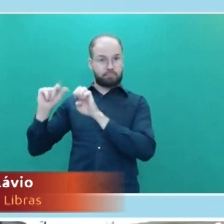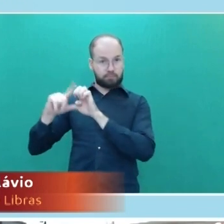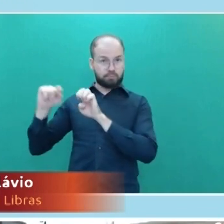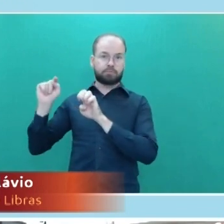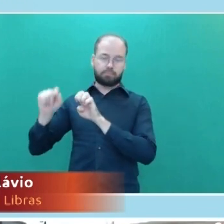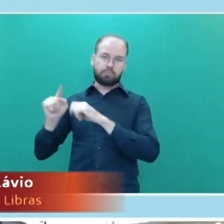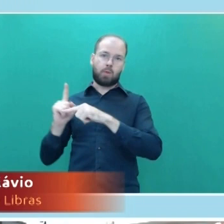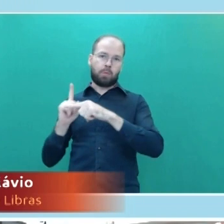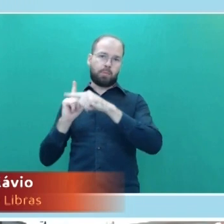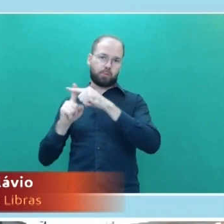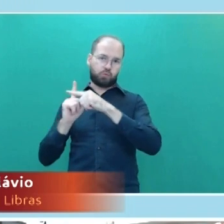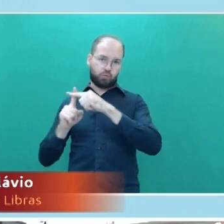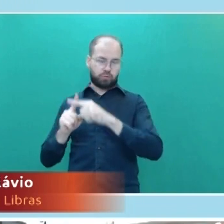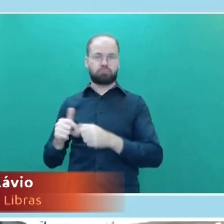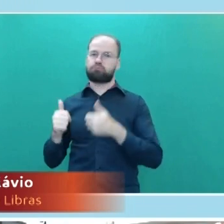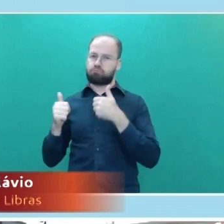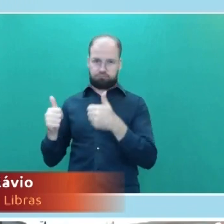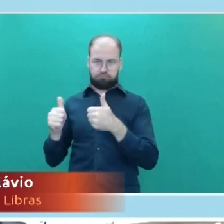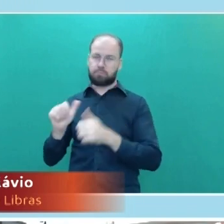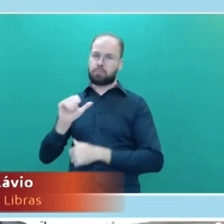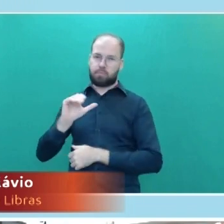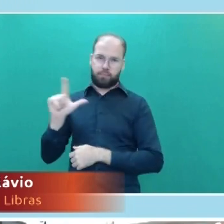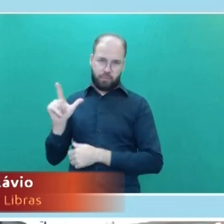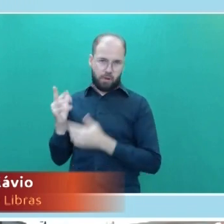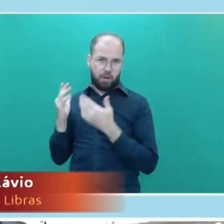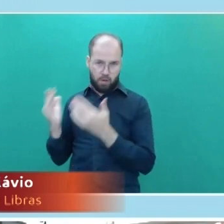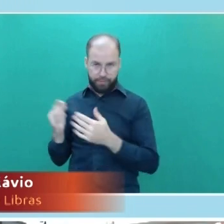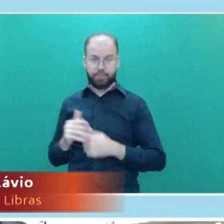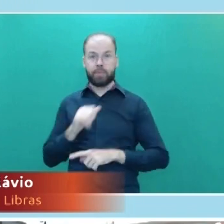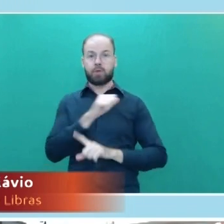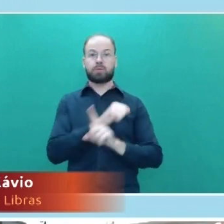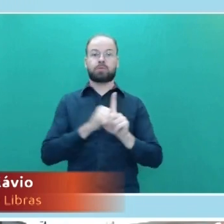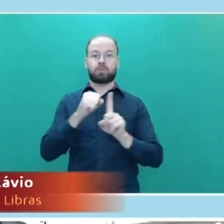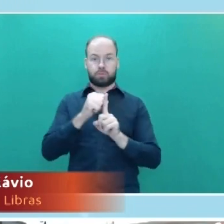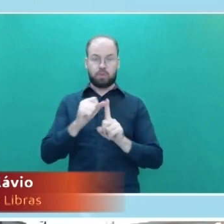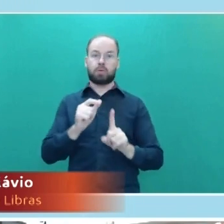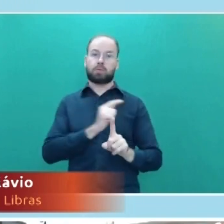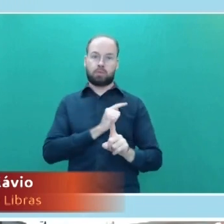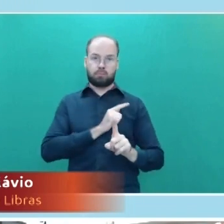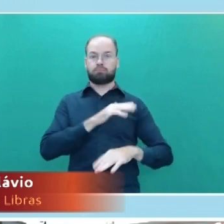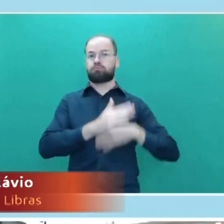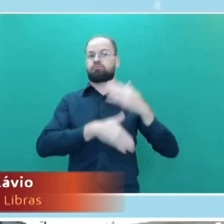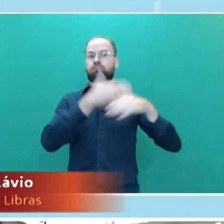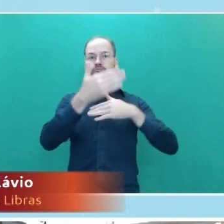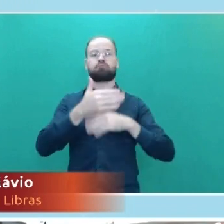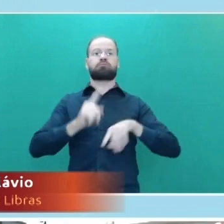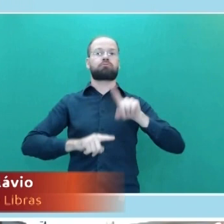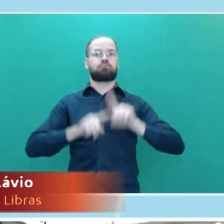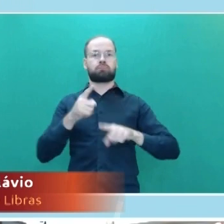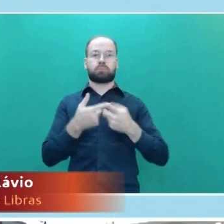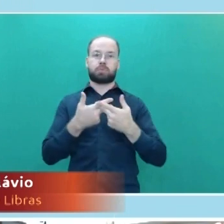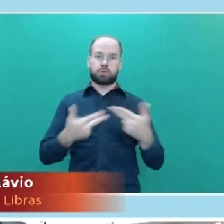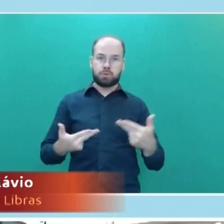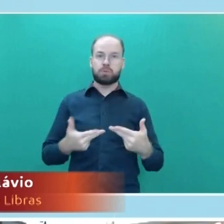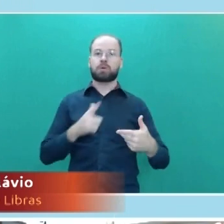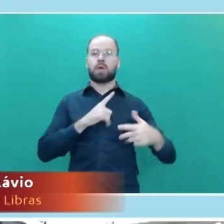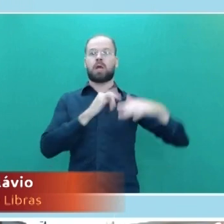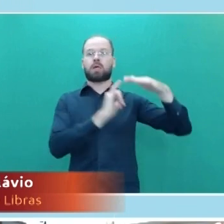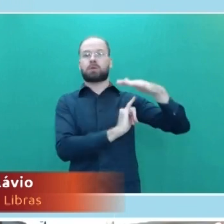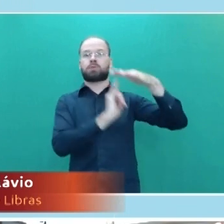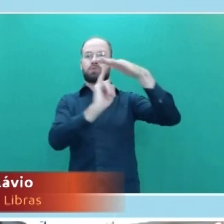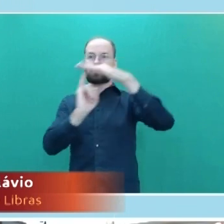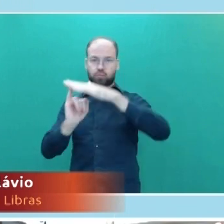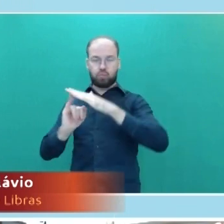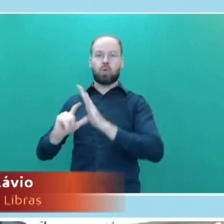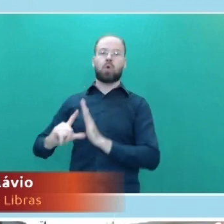positivo? Claro que é. Né? A sociedade tem os seus instrumentos, né? Os seus institutos que